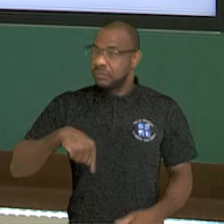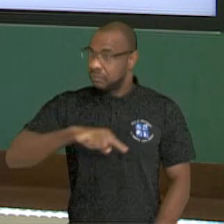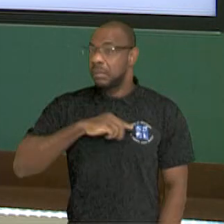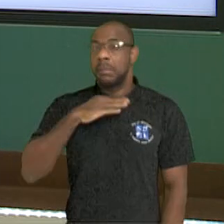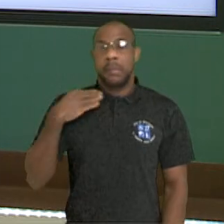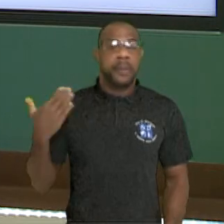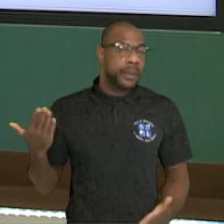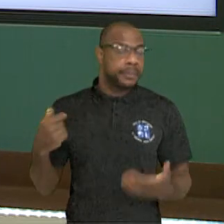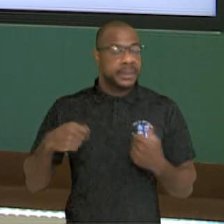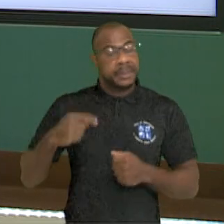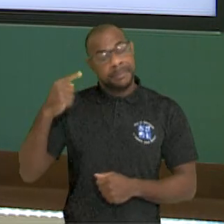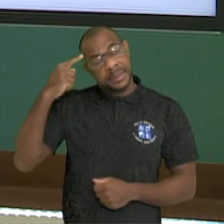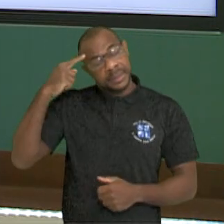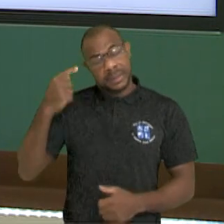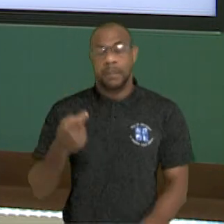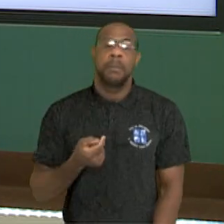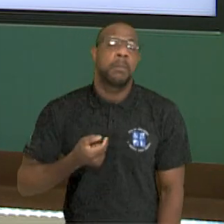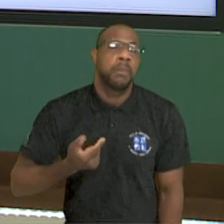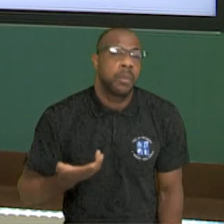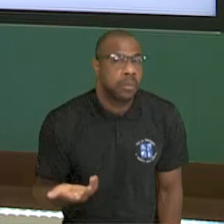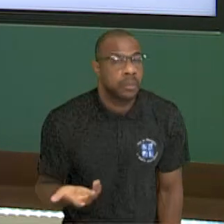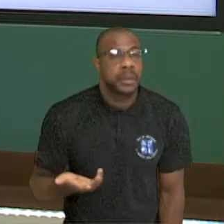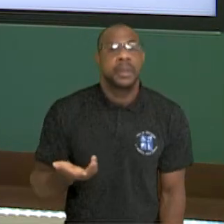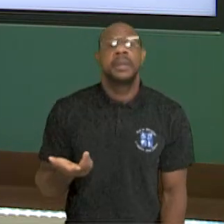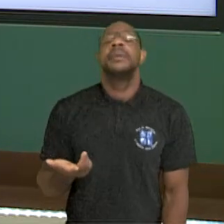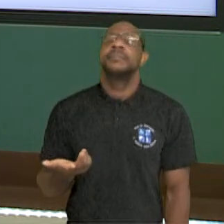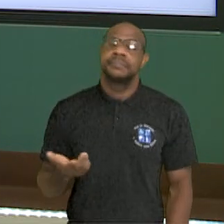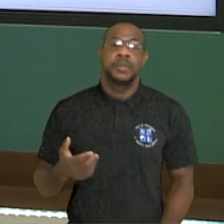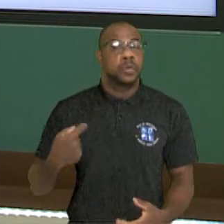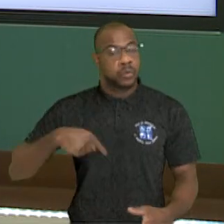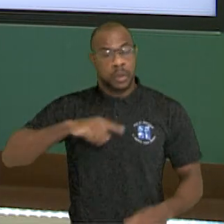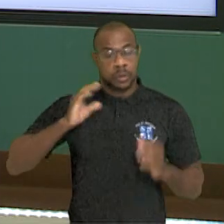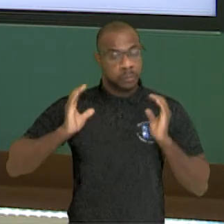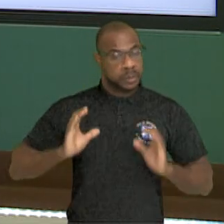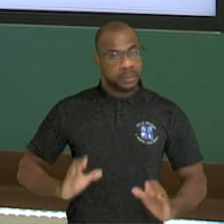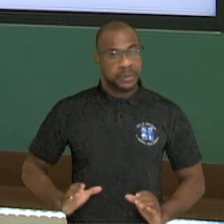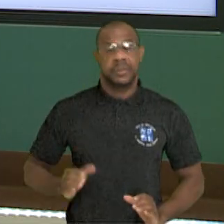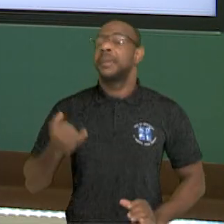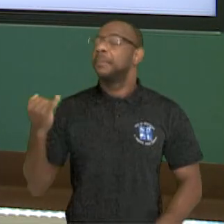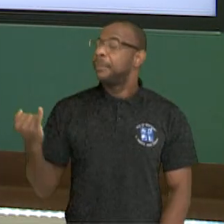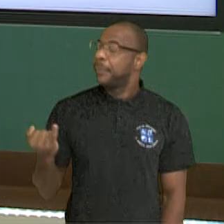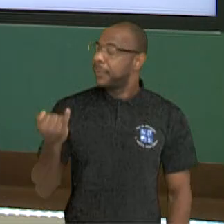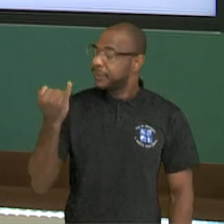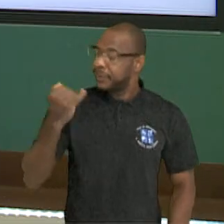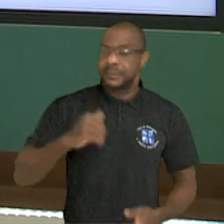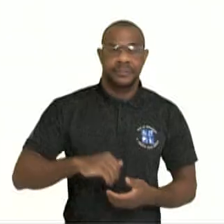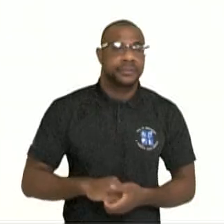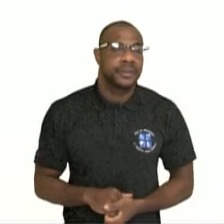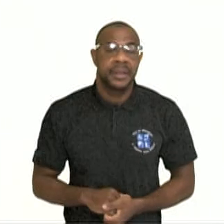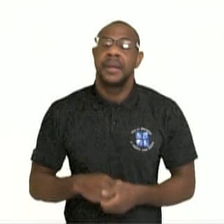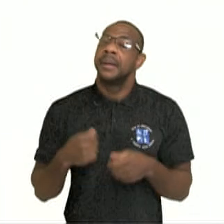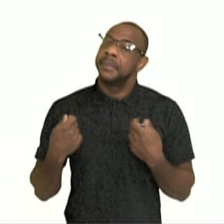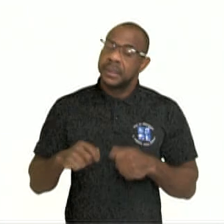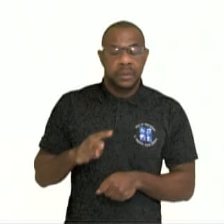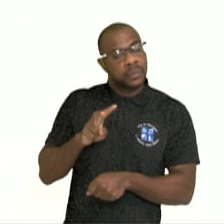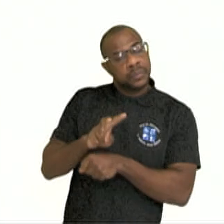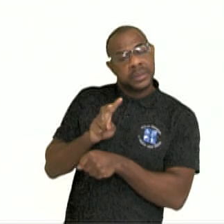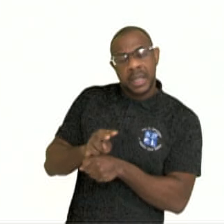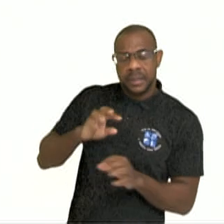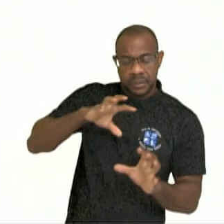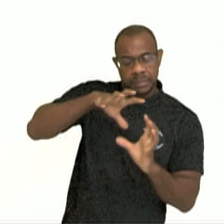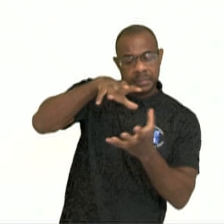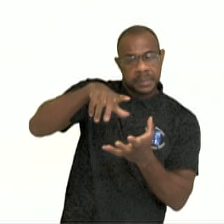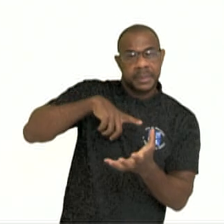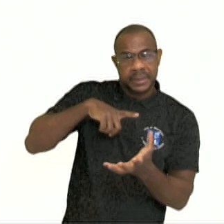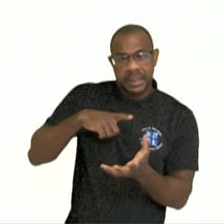né? Então essas atitudes elas são necessárias, certo? Então precisamos preservar então o nosso planeta para